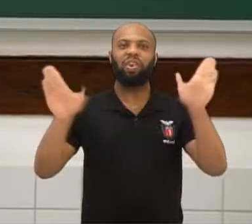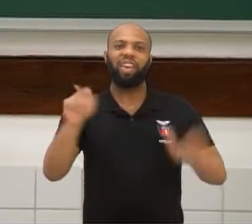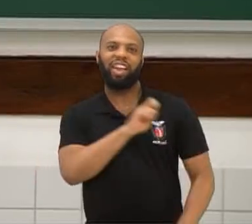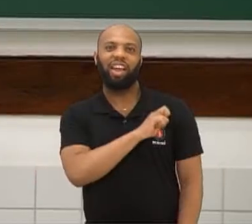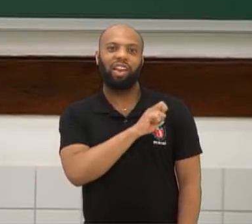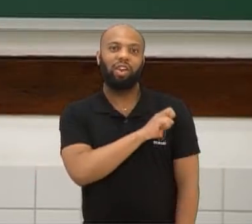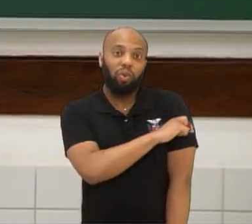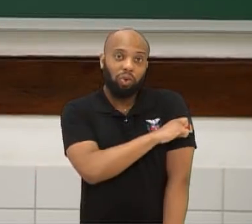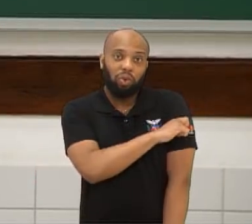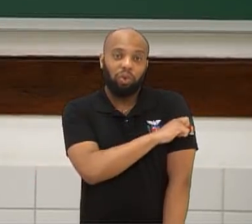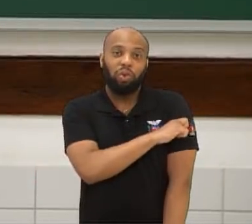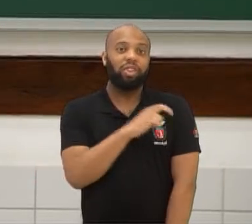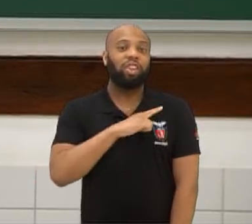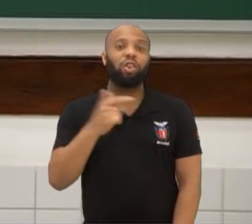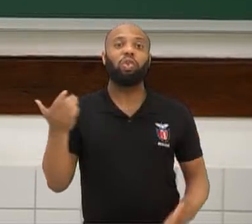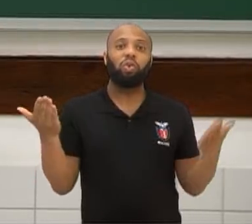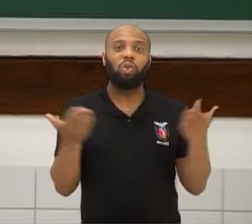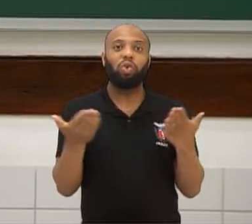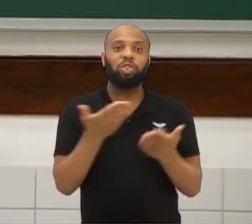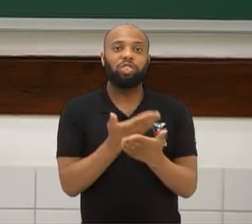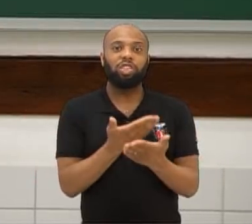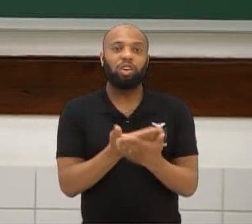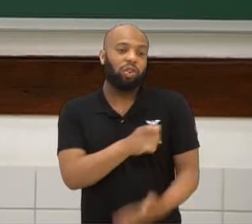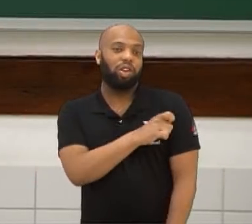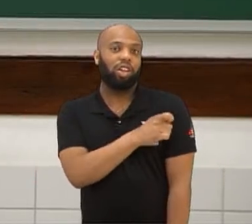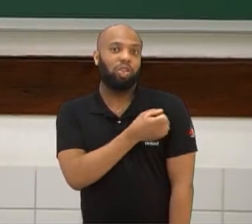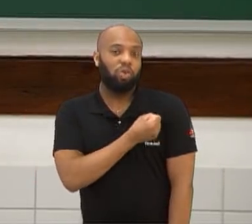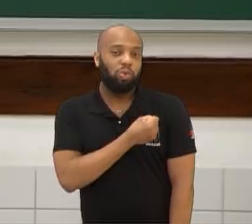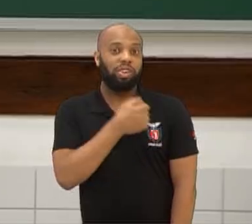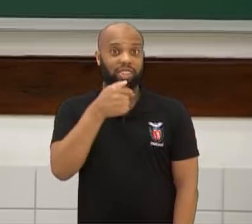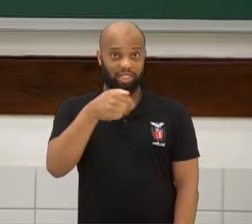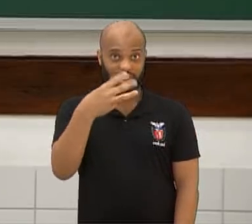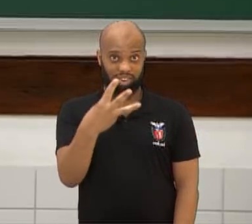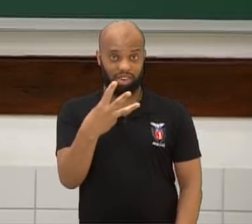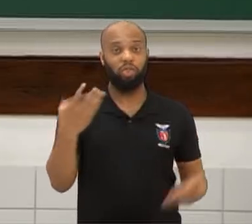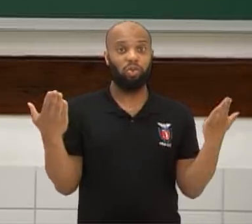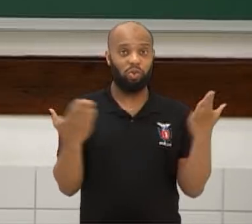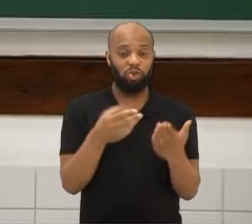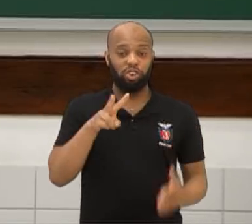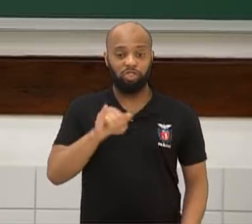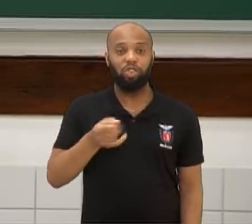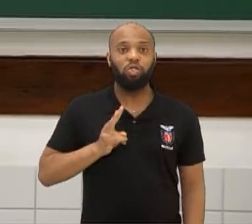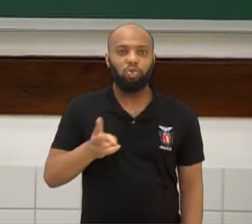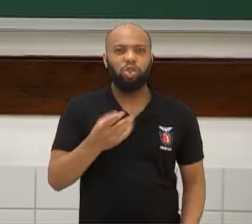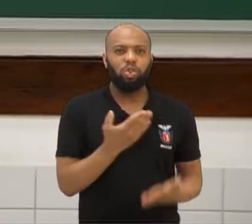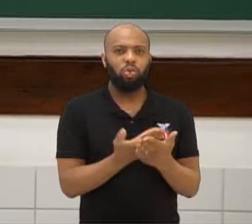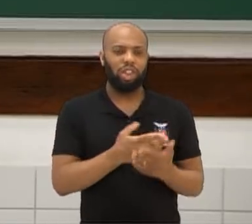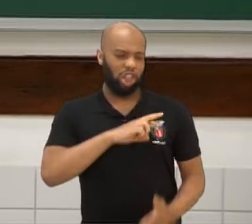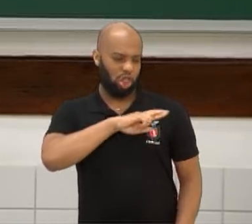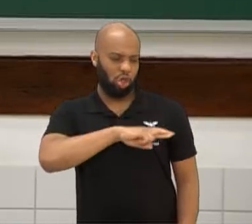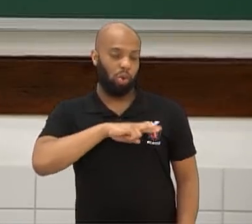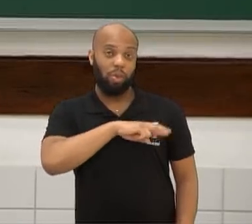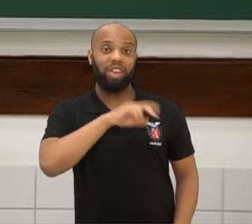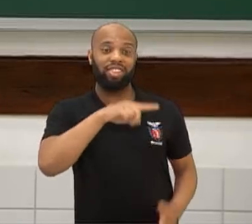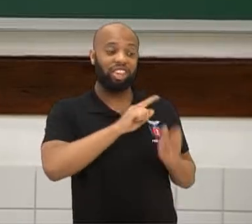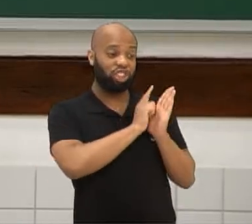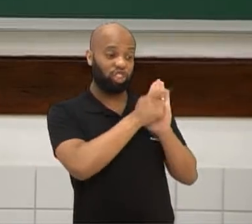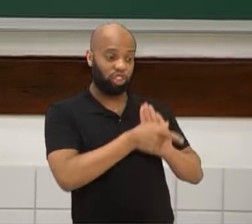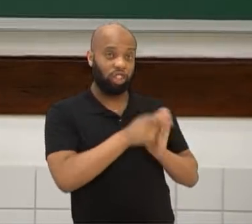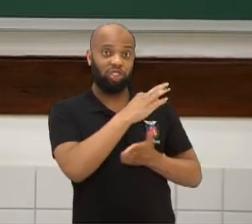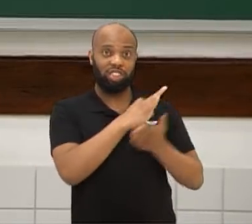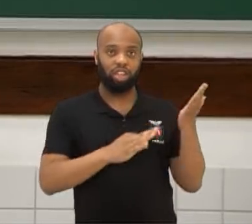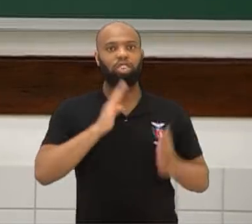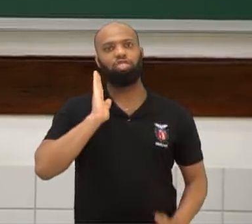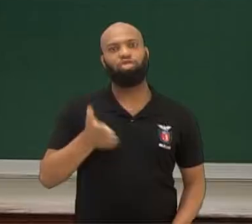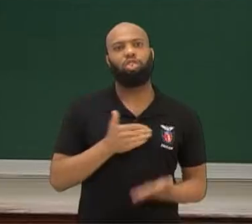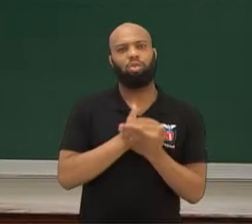alunos, vamos para a nossa aula de número 73 agora. Hoje a gente continua aprendendo romance, que é um gênero literário que nós já